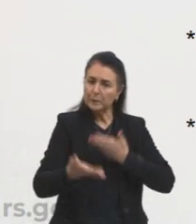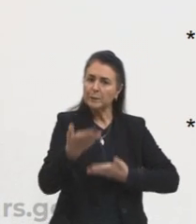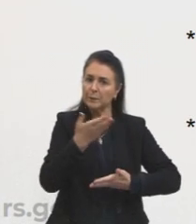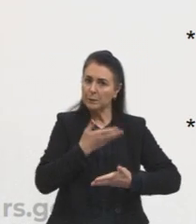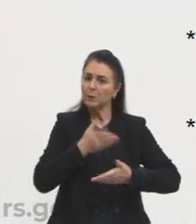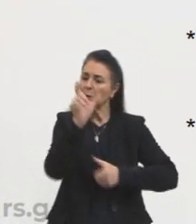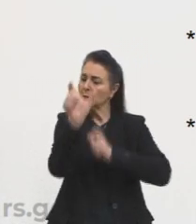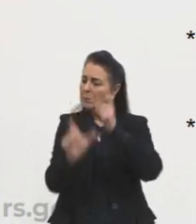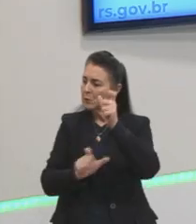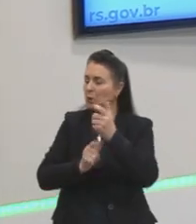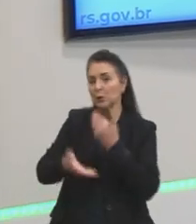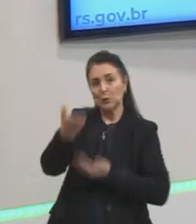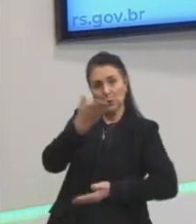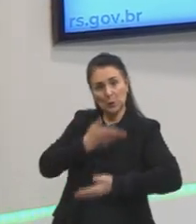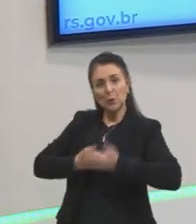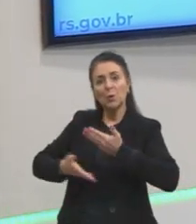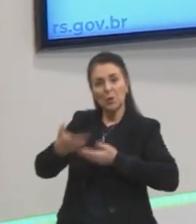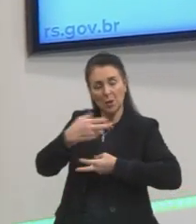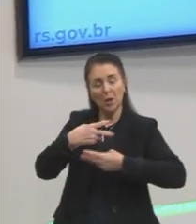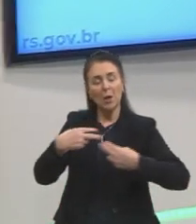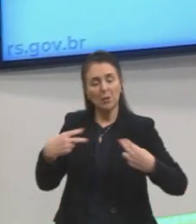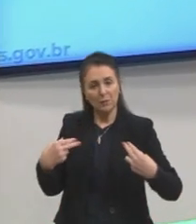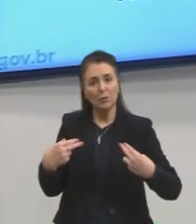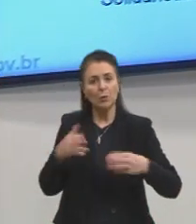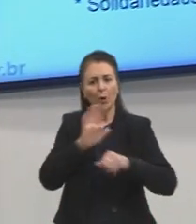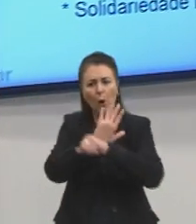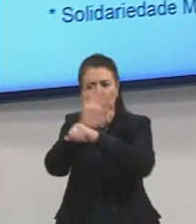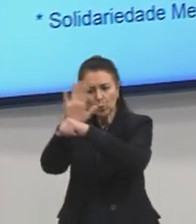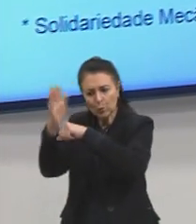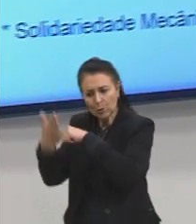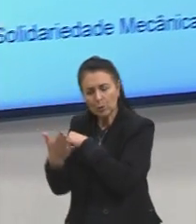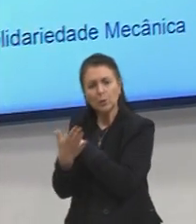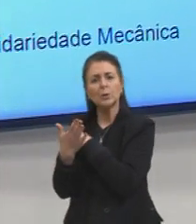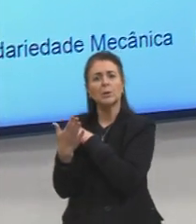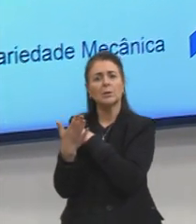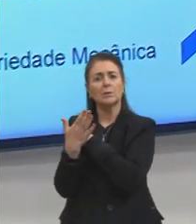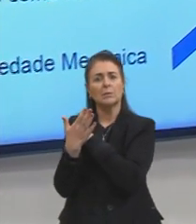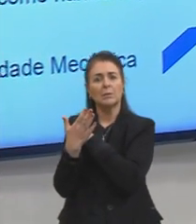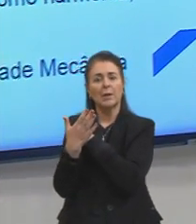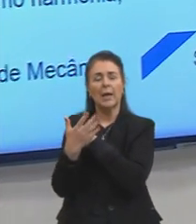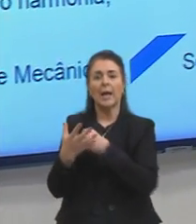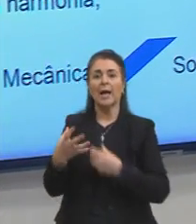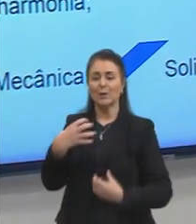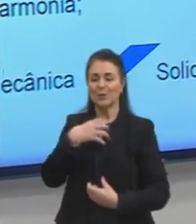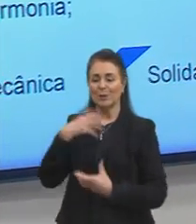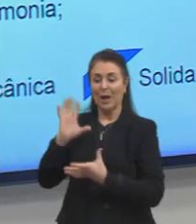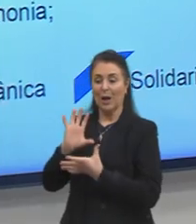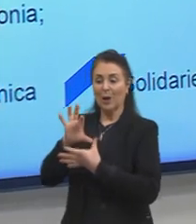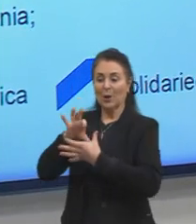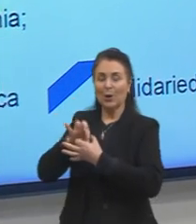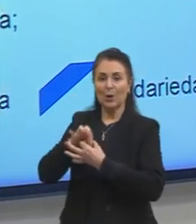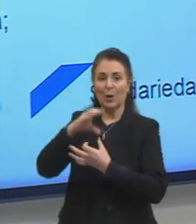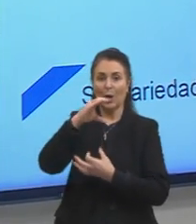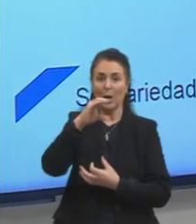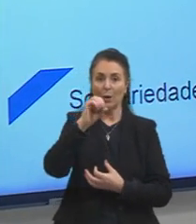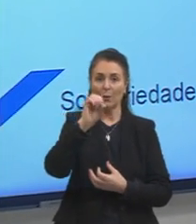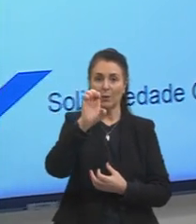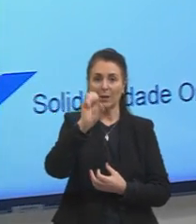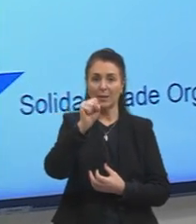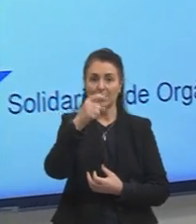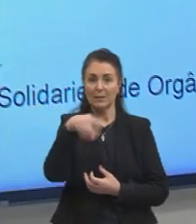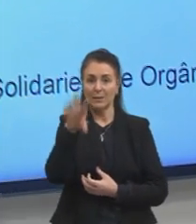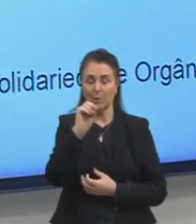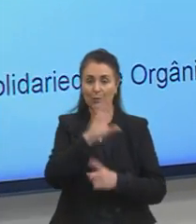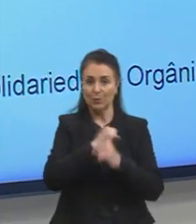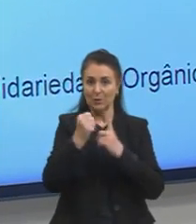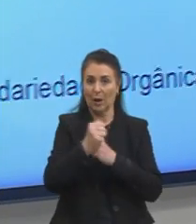se ajudavam Então dessa forma trabalha essa ajuda era uma forma de coesão social para o Durkheim